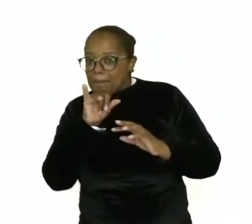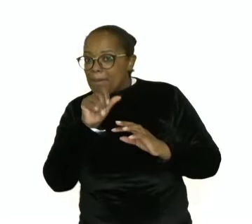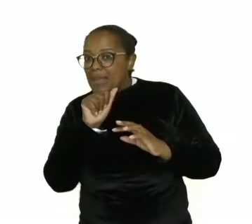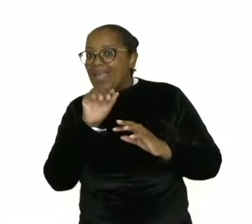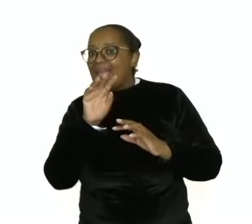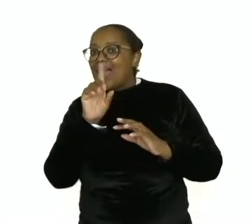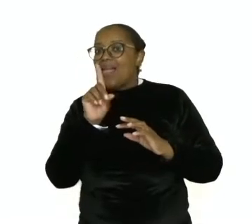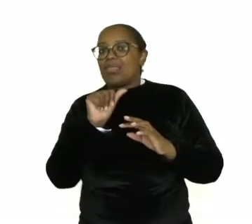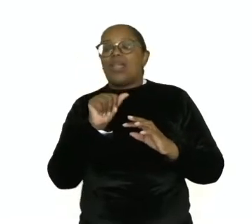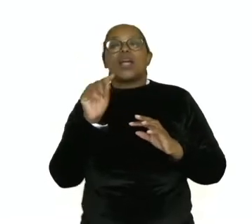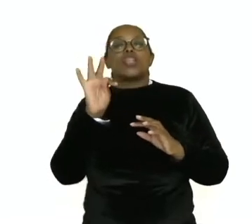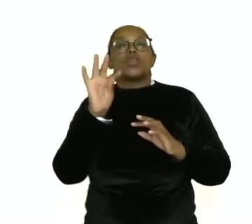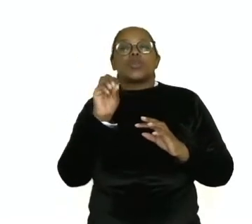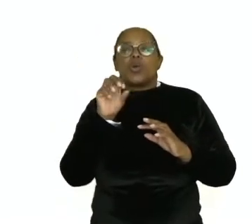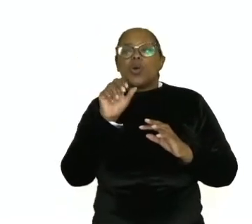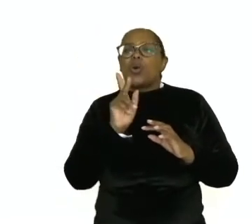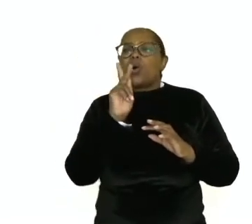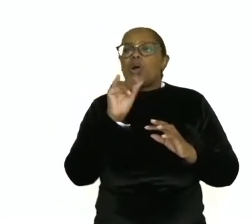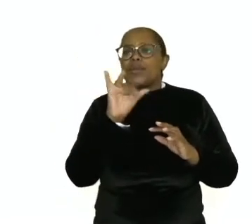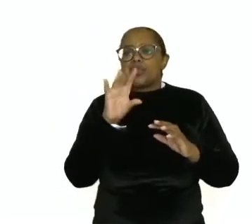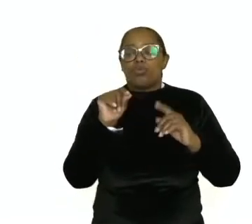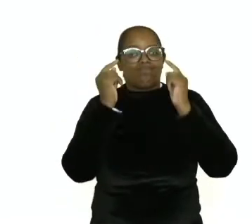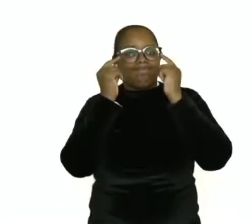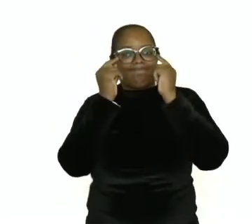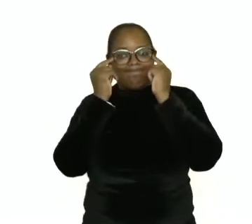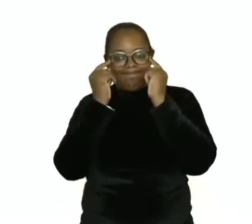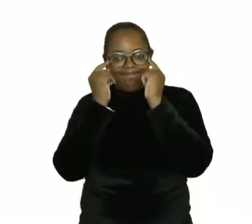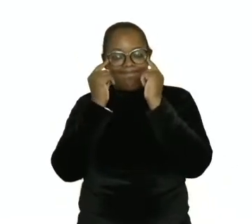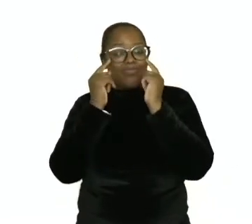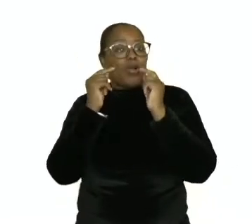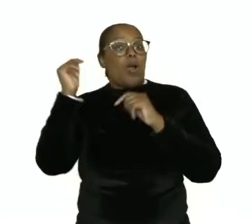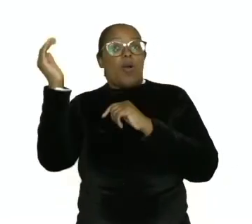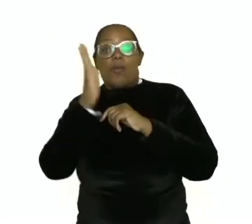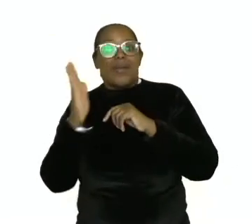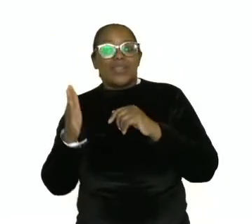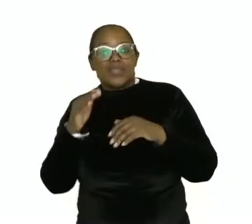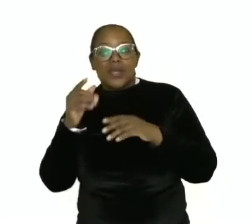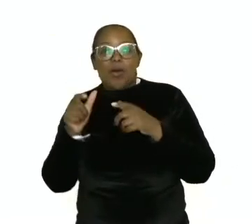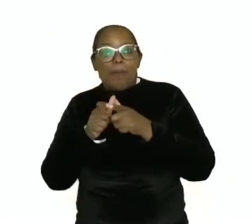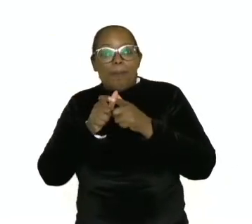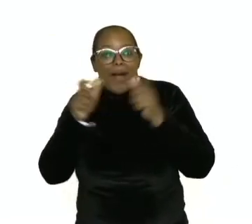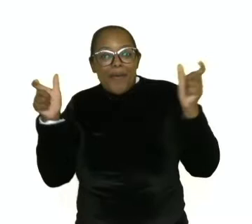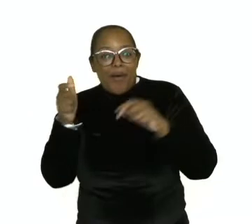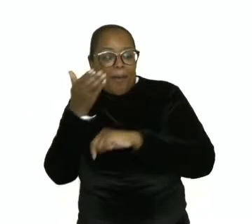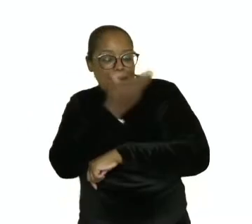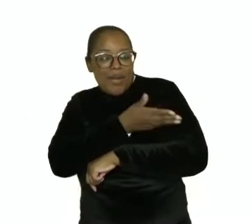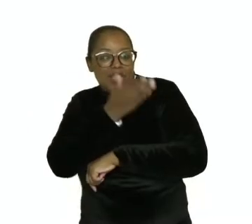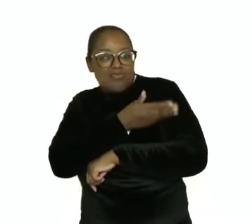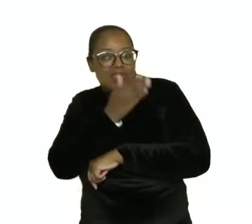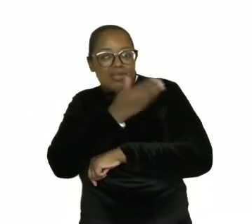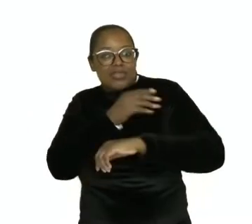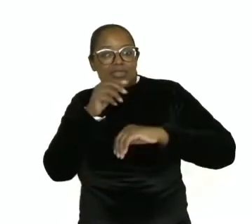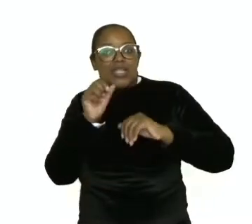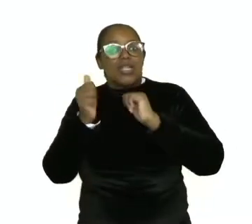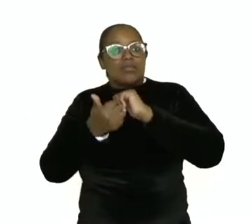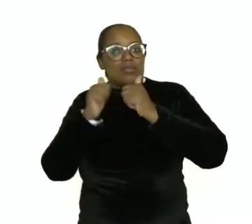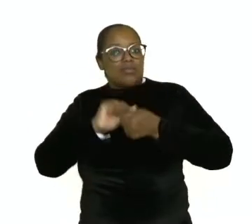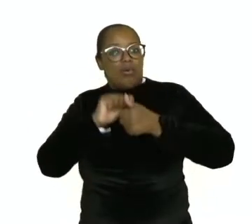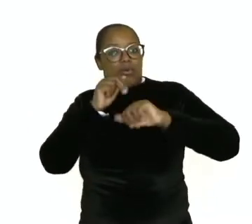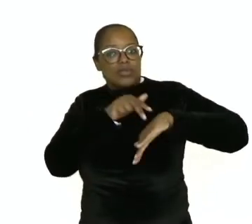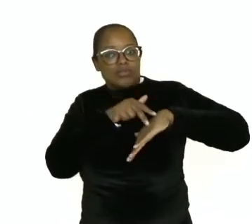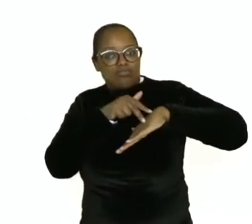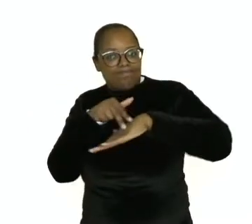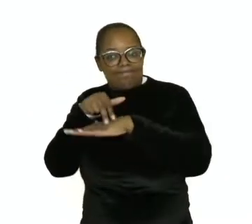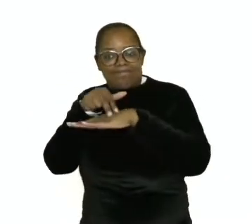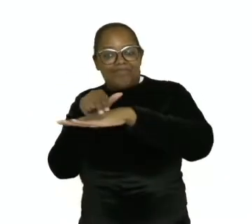o Brasil, né, está entre aí um dos maiores, maiores praticantes de surf. Né? Os brasileiros são um dos